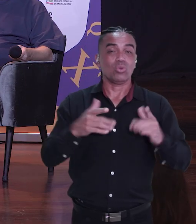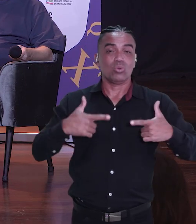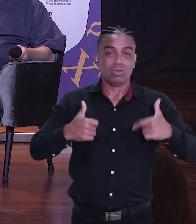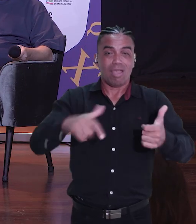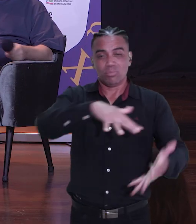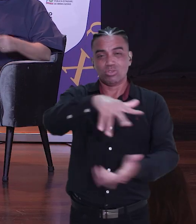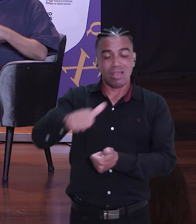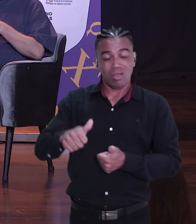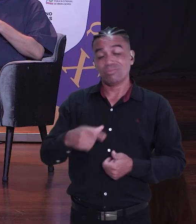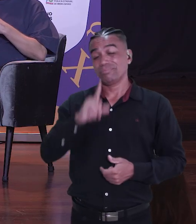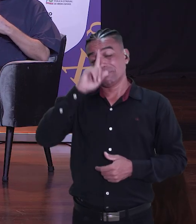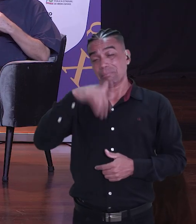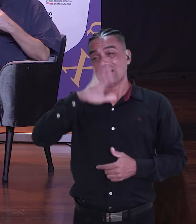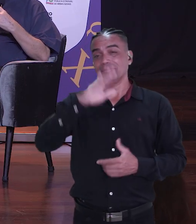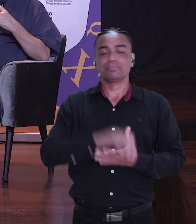mundial.